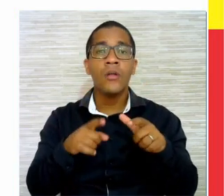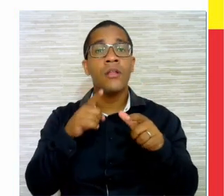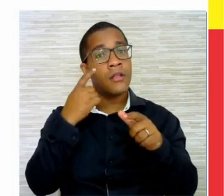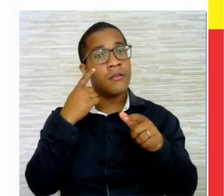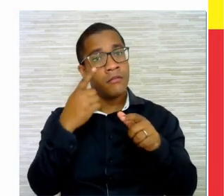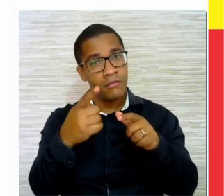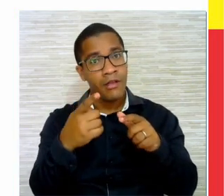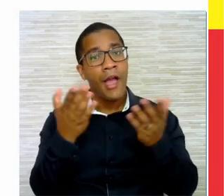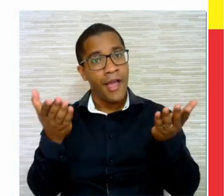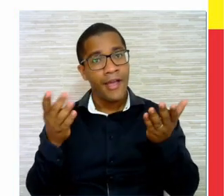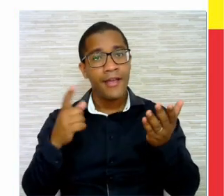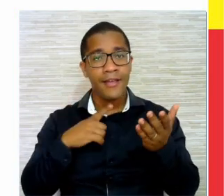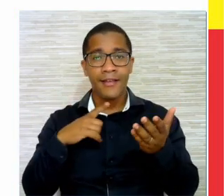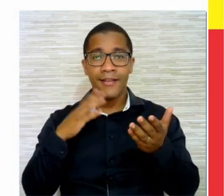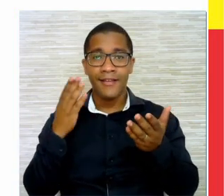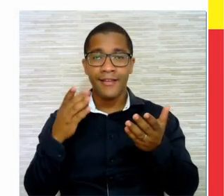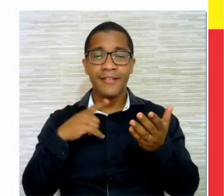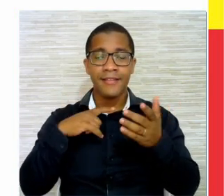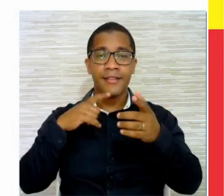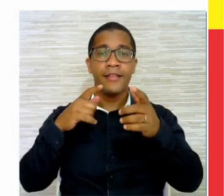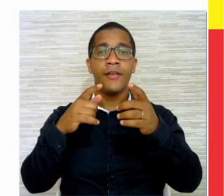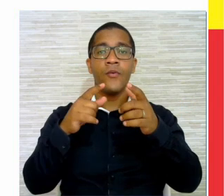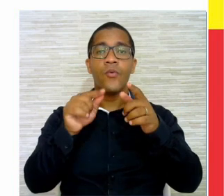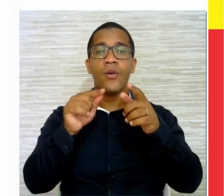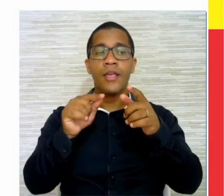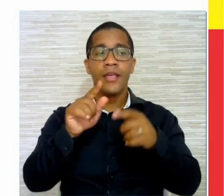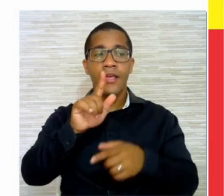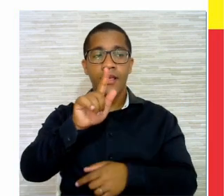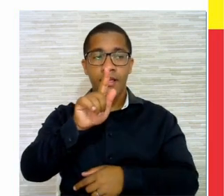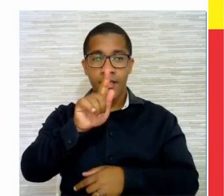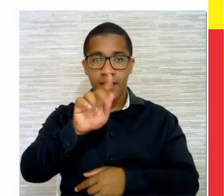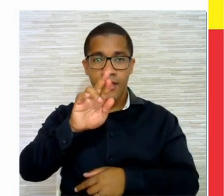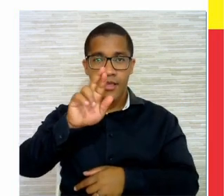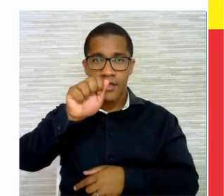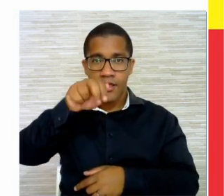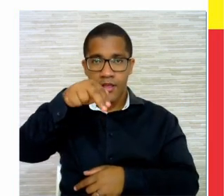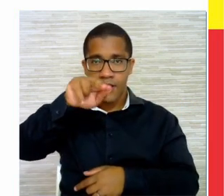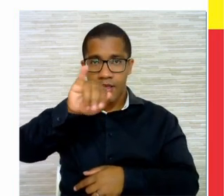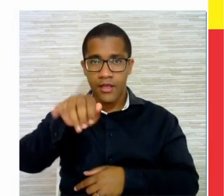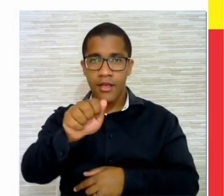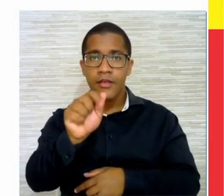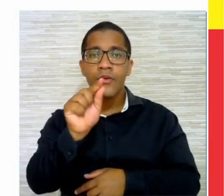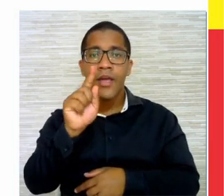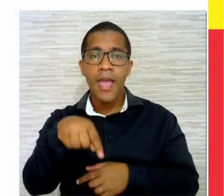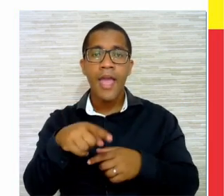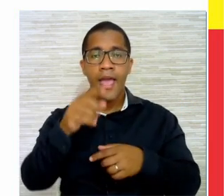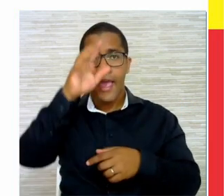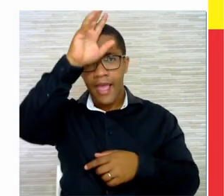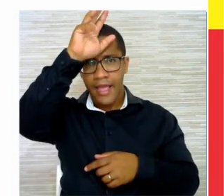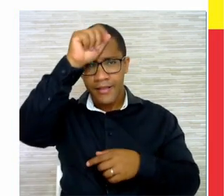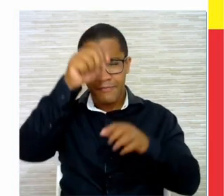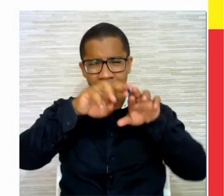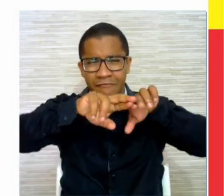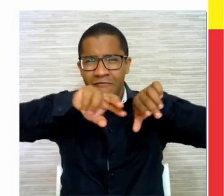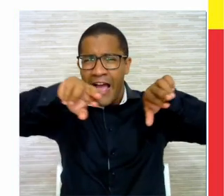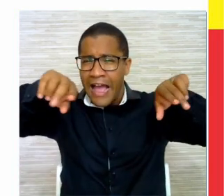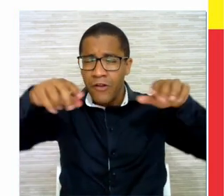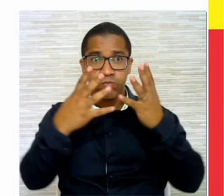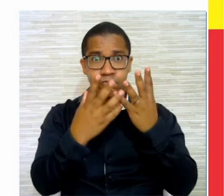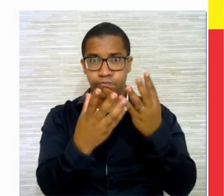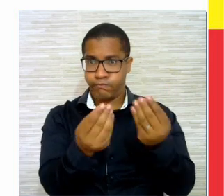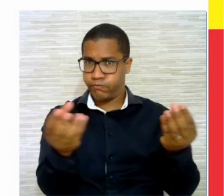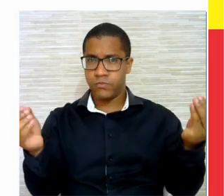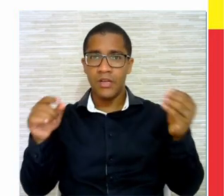as granjas, né? As granjas servem para a extração do ovo, a criação de vários animais, de